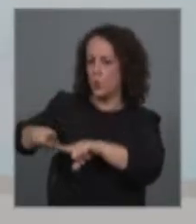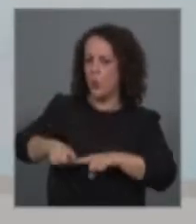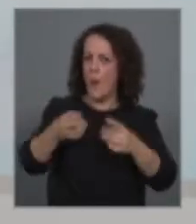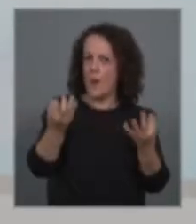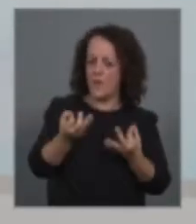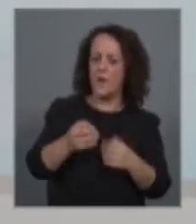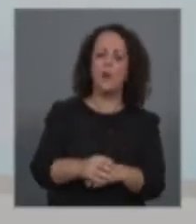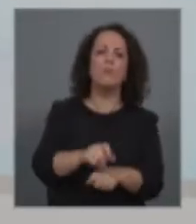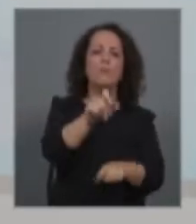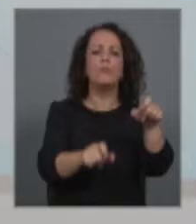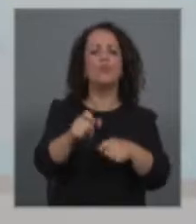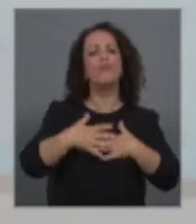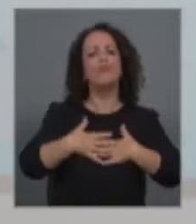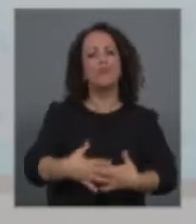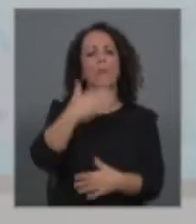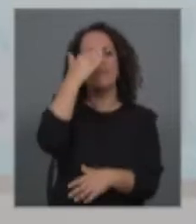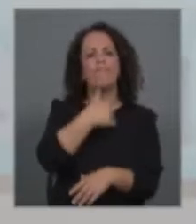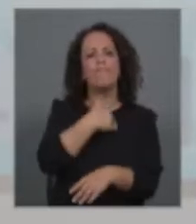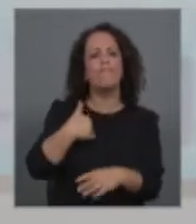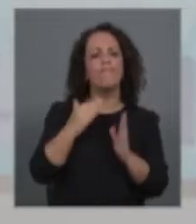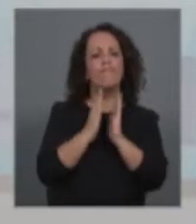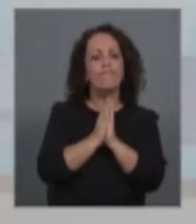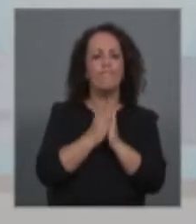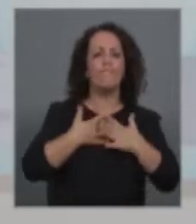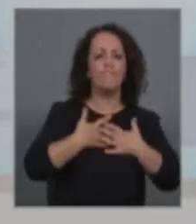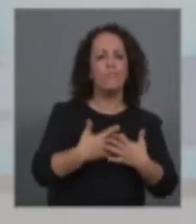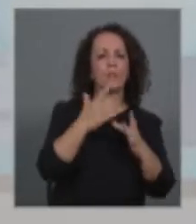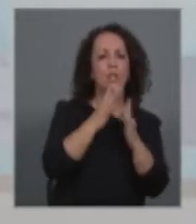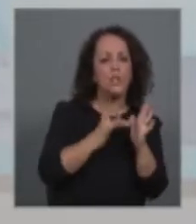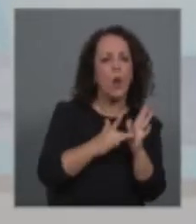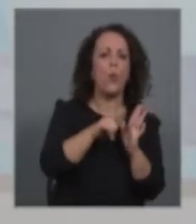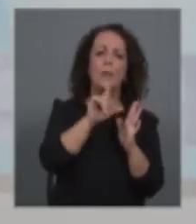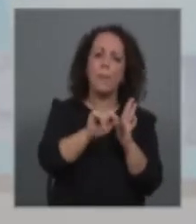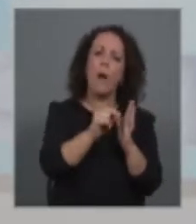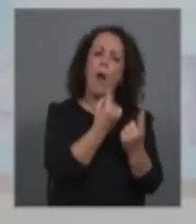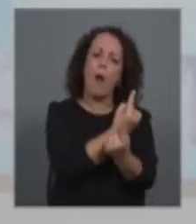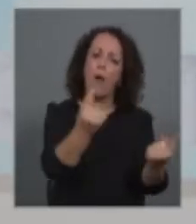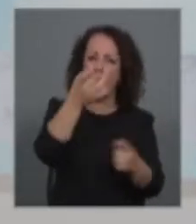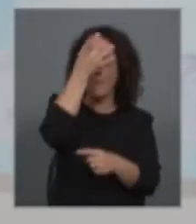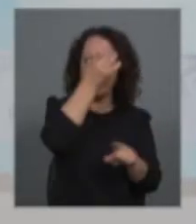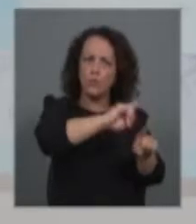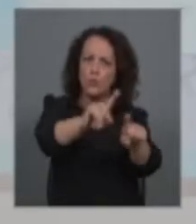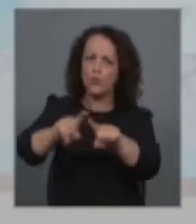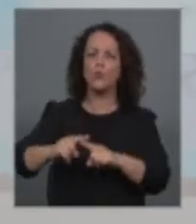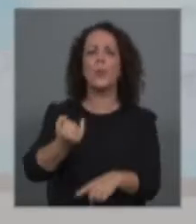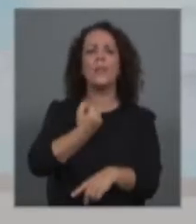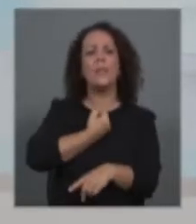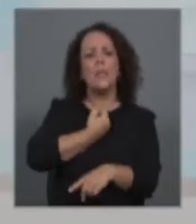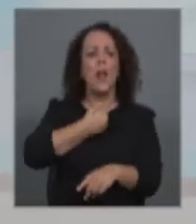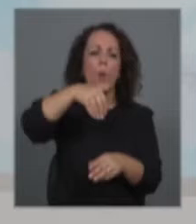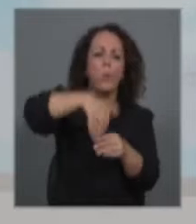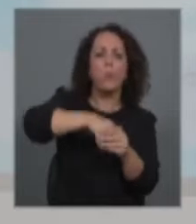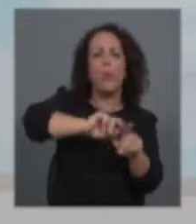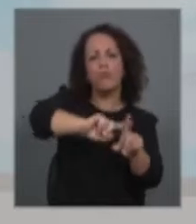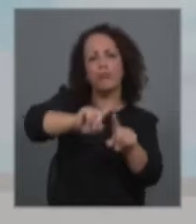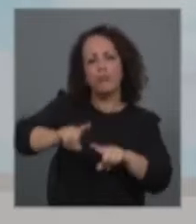Os cristãos são também constituídos por diferentes sensibilidades, diferentes identidades cristãs,